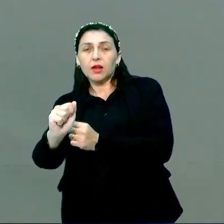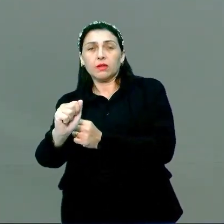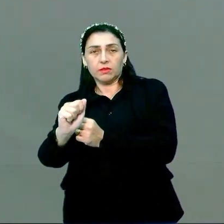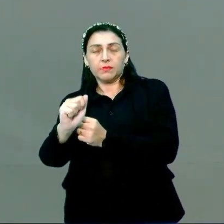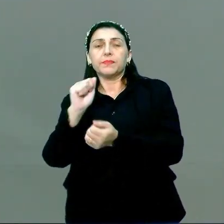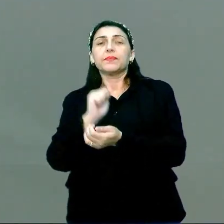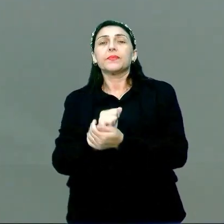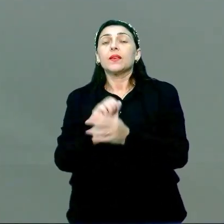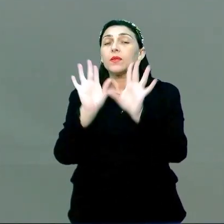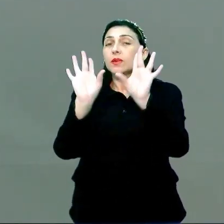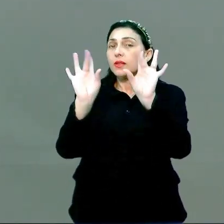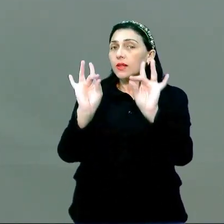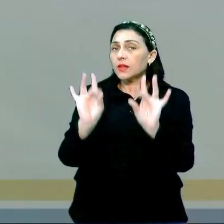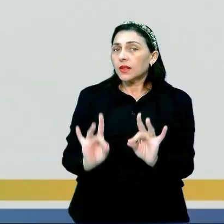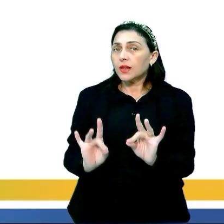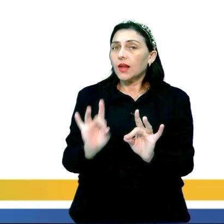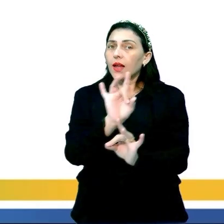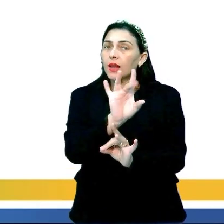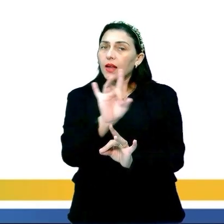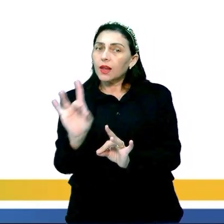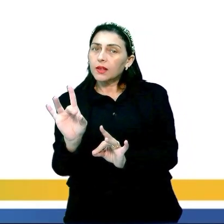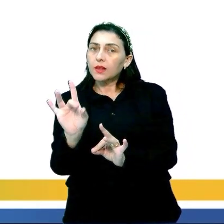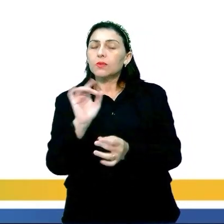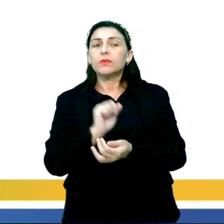nós iremos detalhar uma a uma.